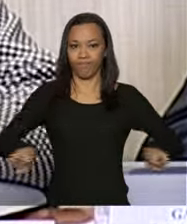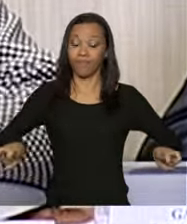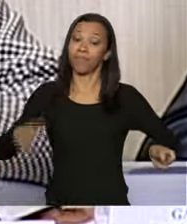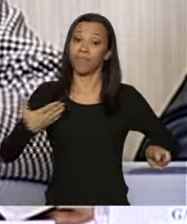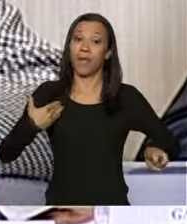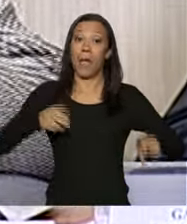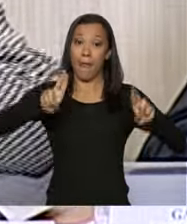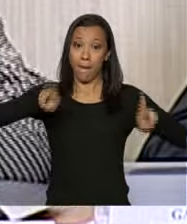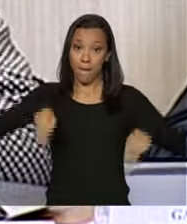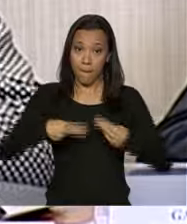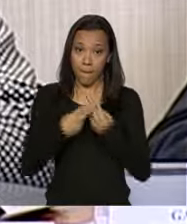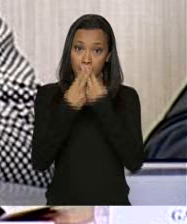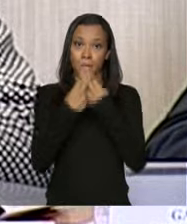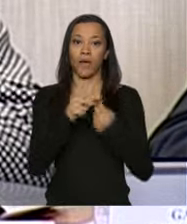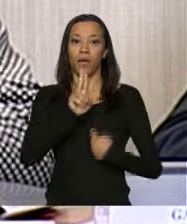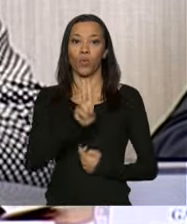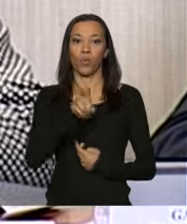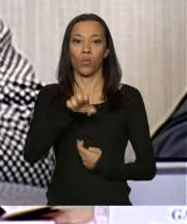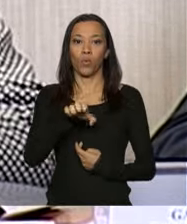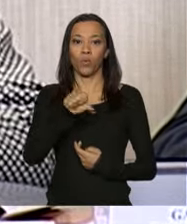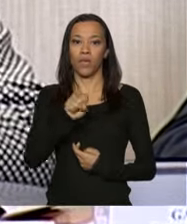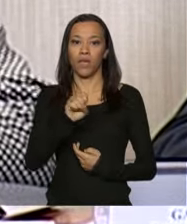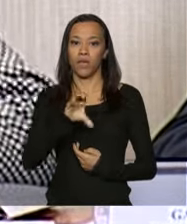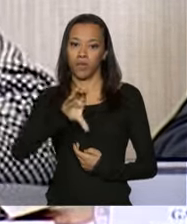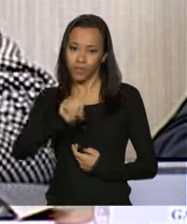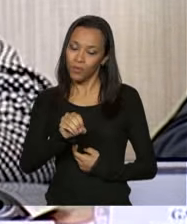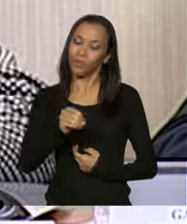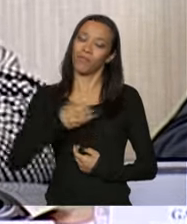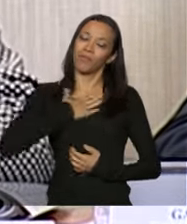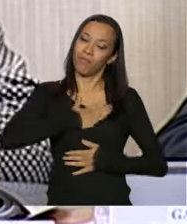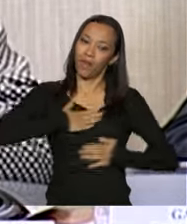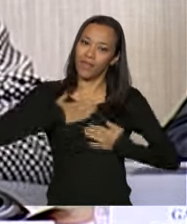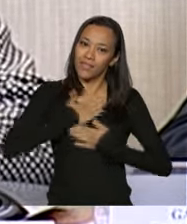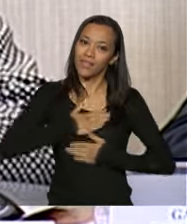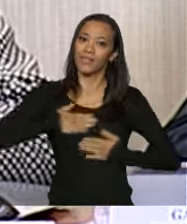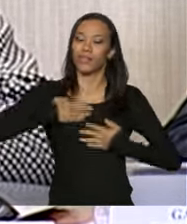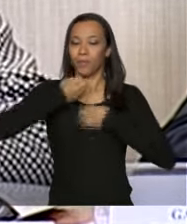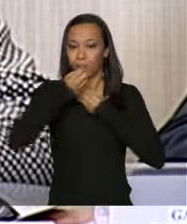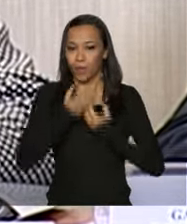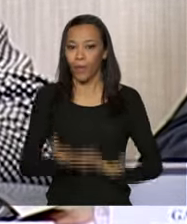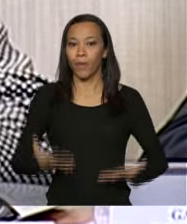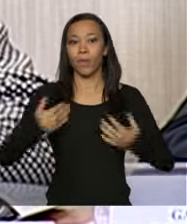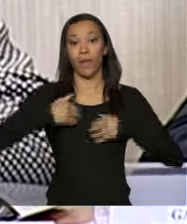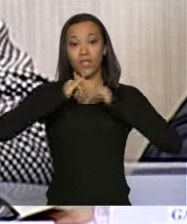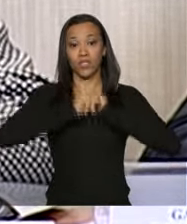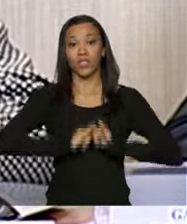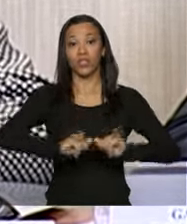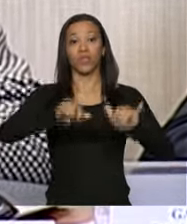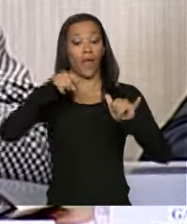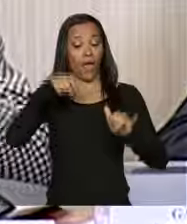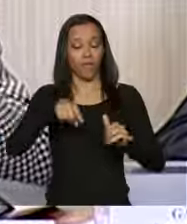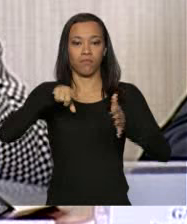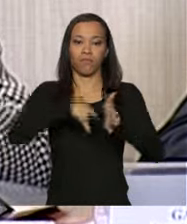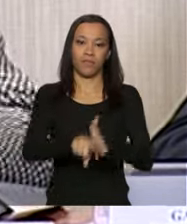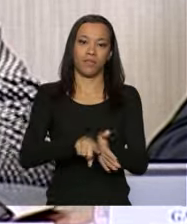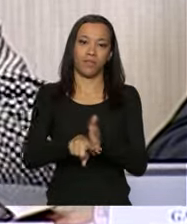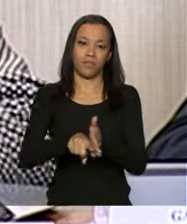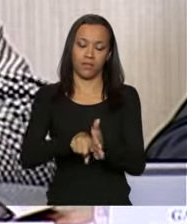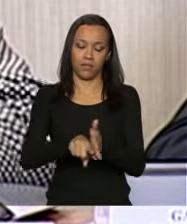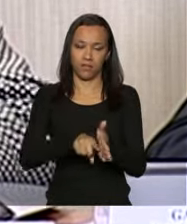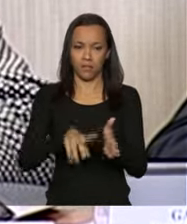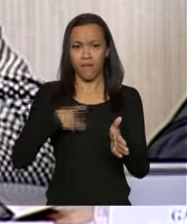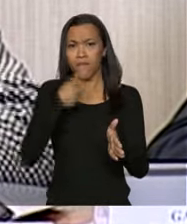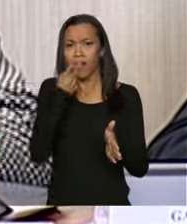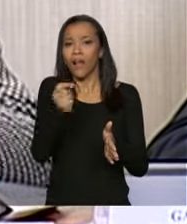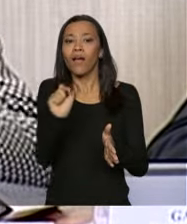alegria muito grande estar em tão boa companhia para lançar essa pesquisa. Queria fazer uma referência